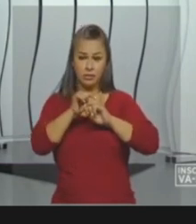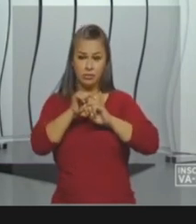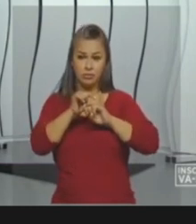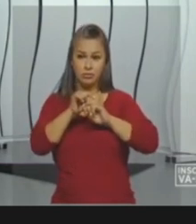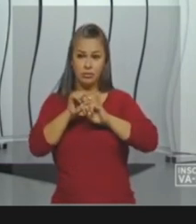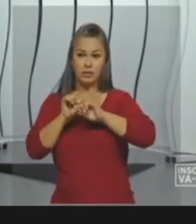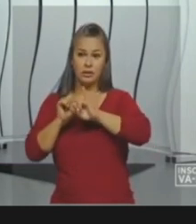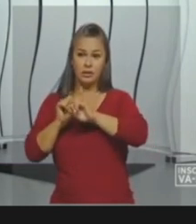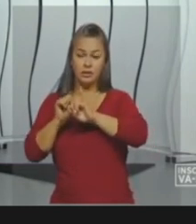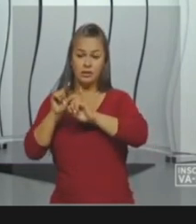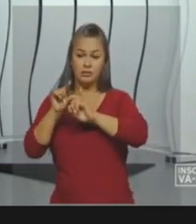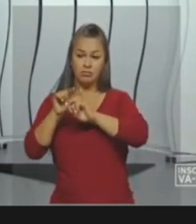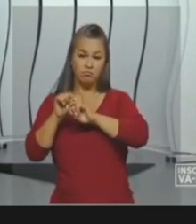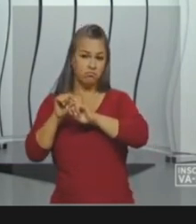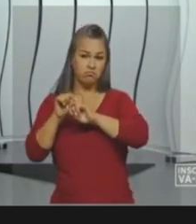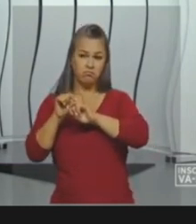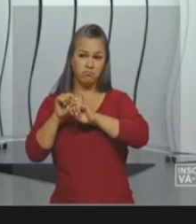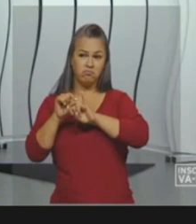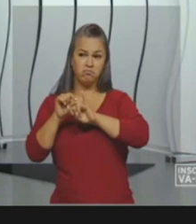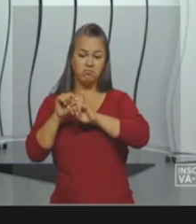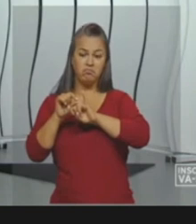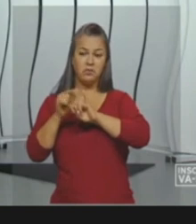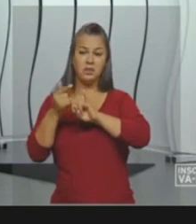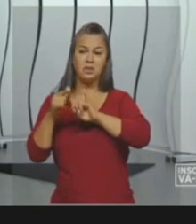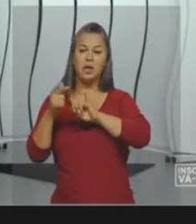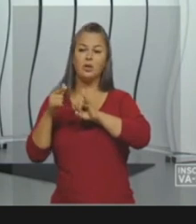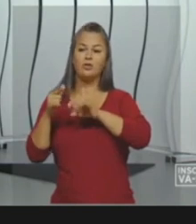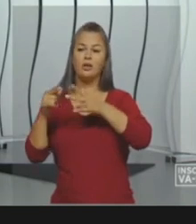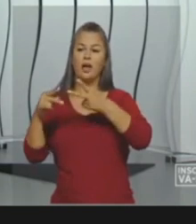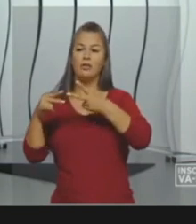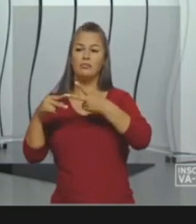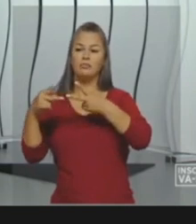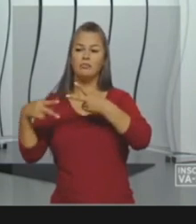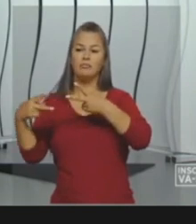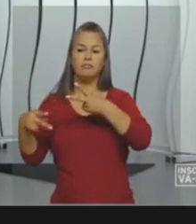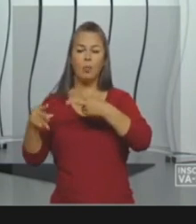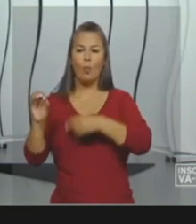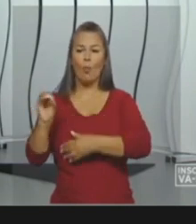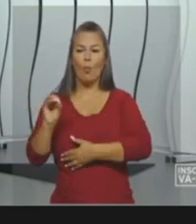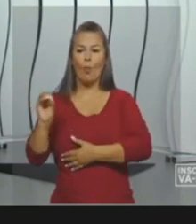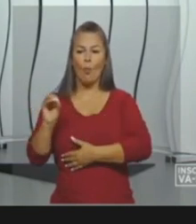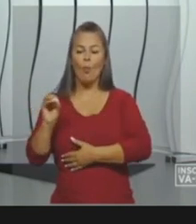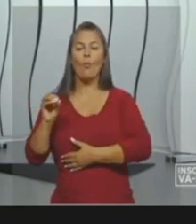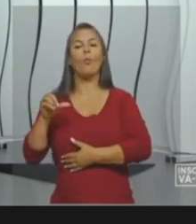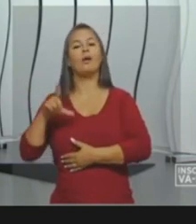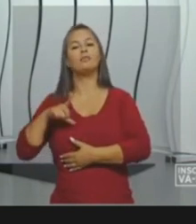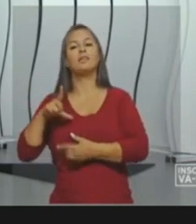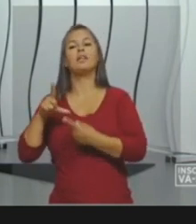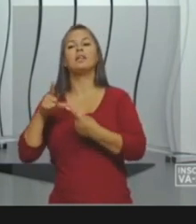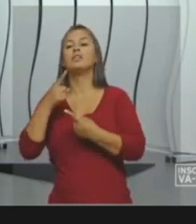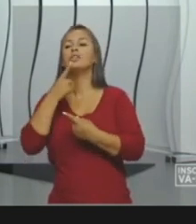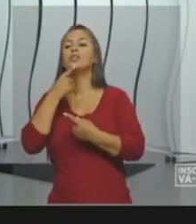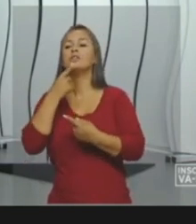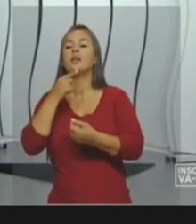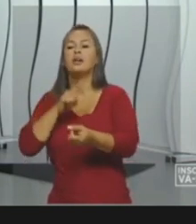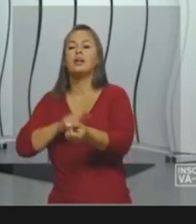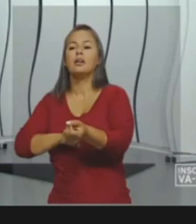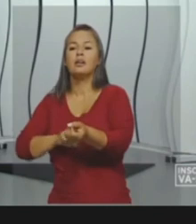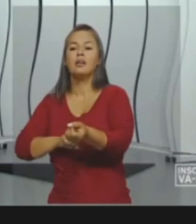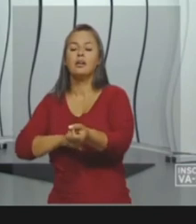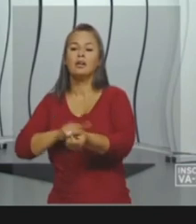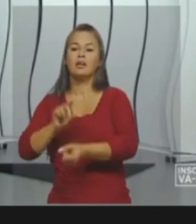são dois códigos que não codificam proteína nenhuma, então você vai ter o sangue do tipo O, ok?